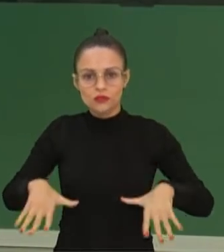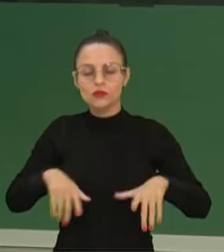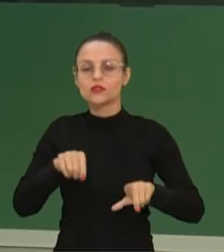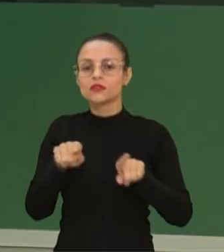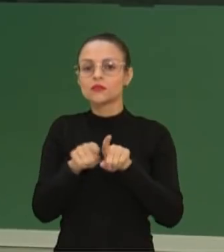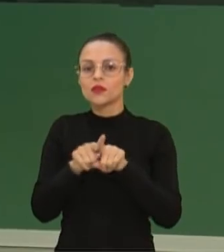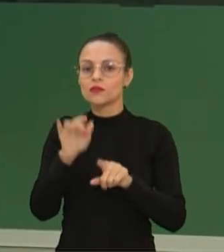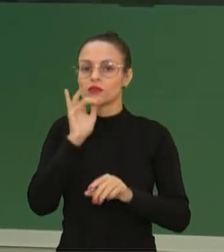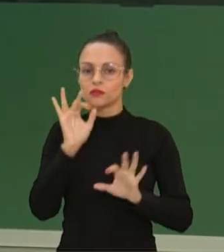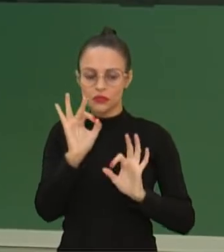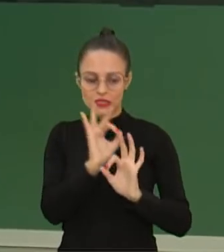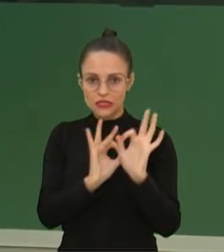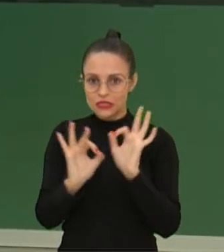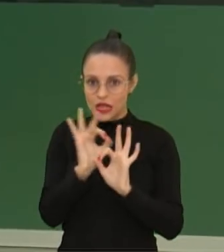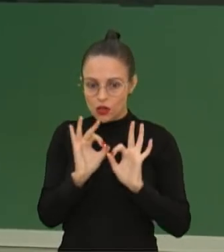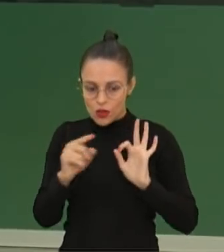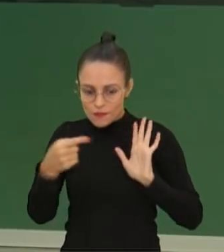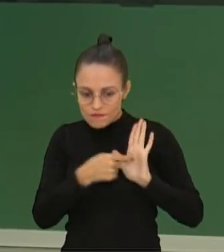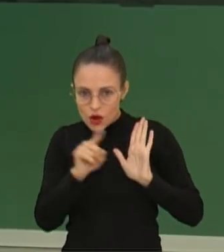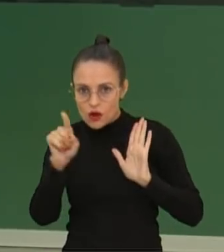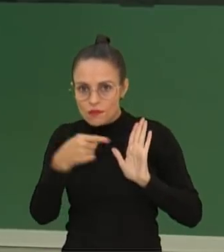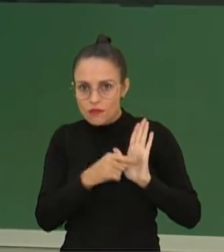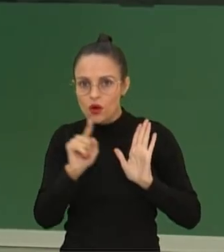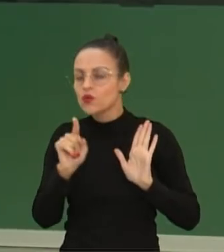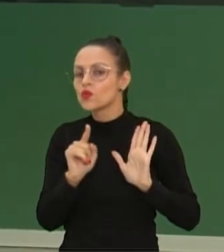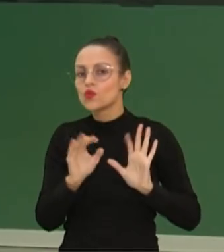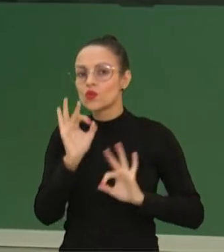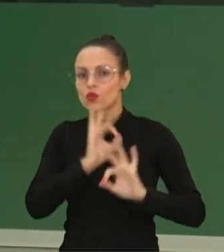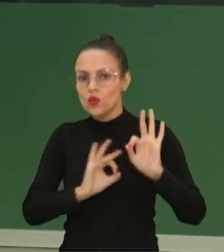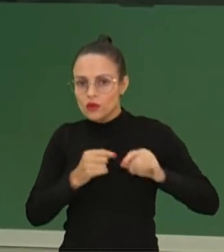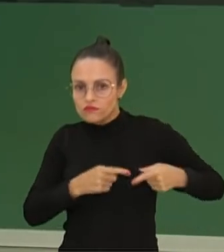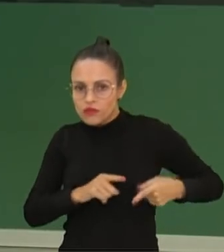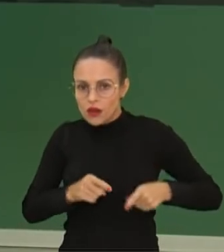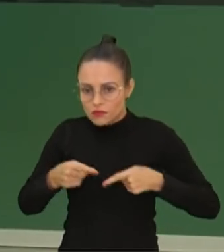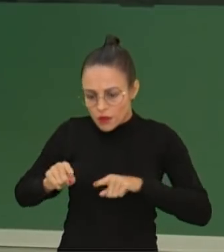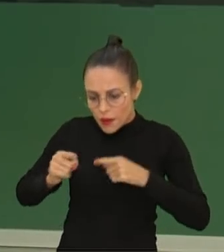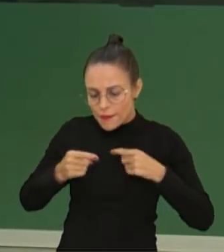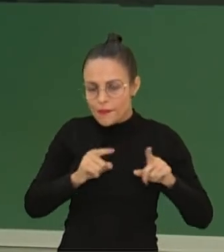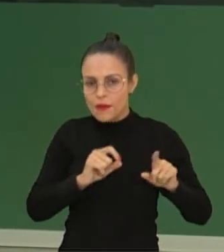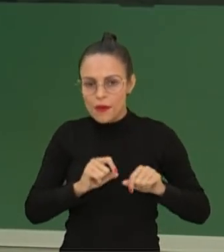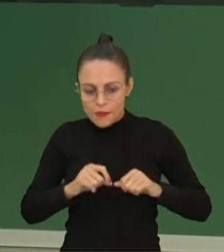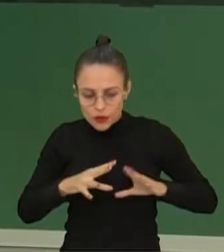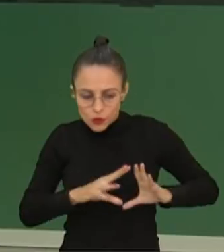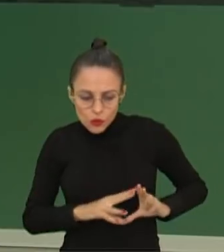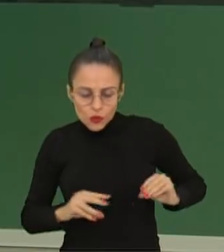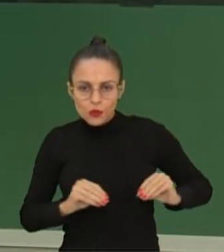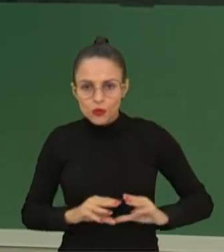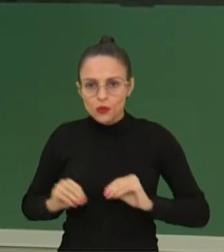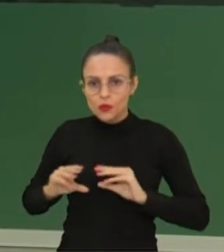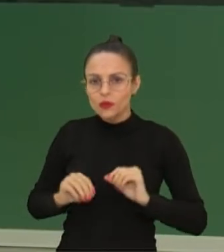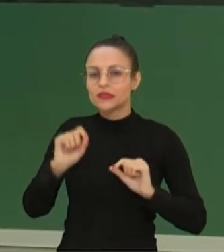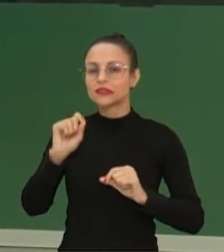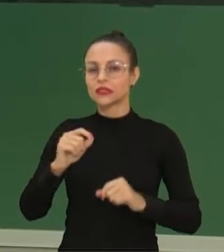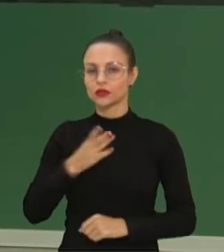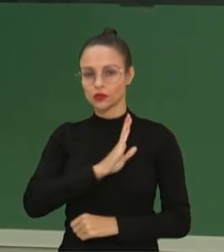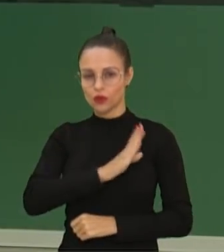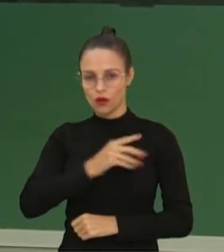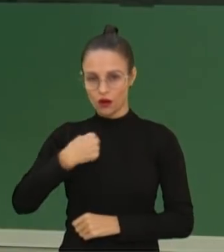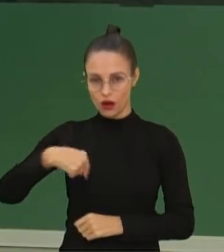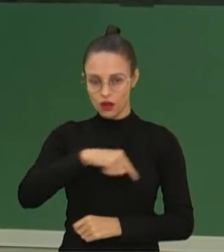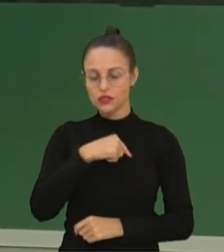exemplo, células de defesa a um local onde está acontecendo uma determinada infecção. Então, a função do